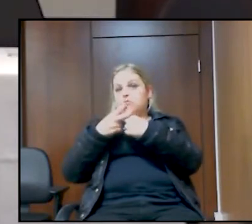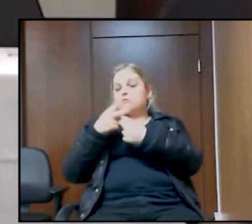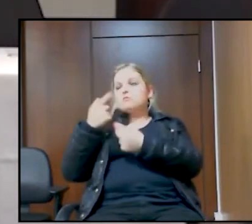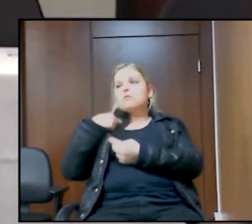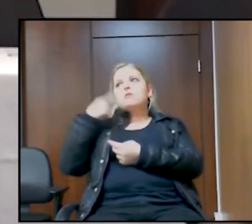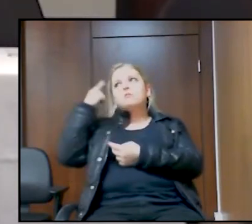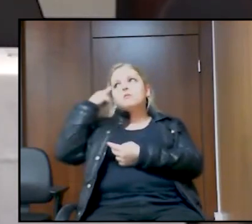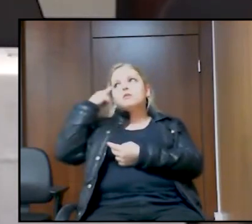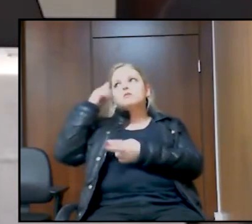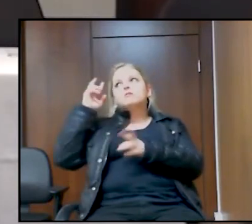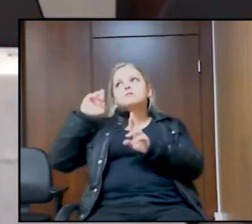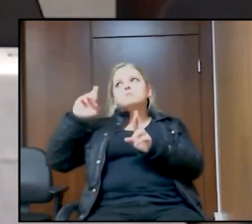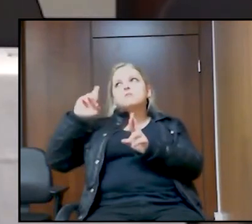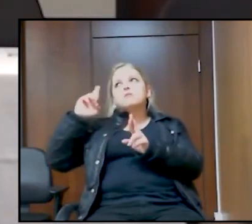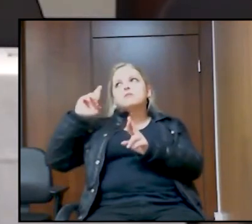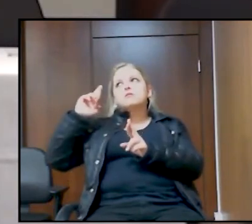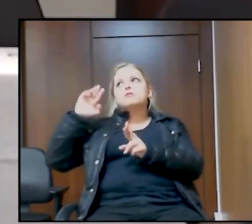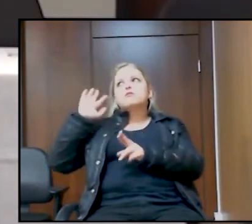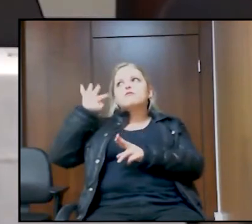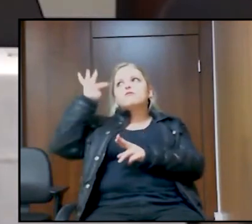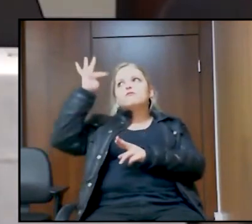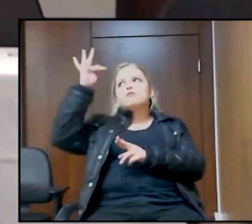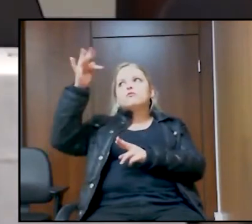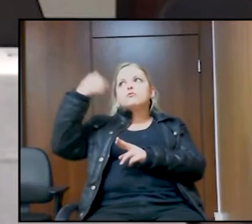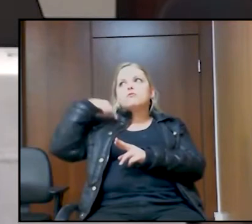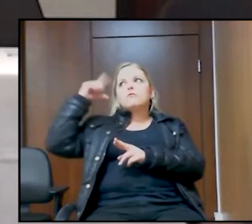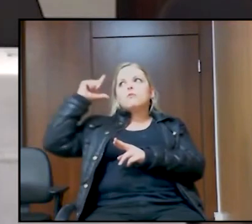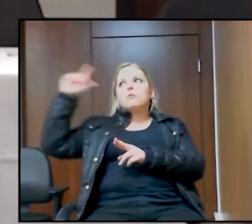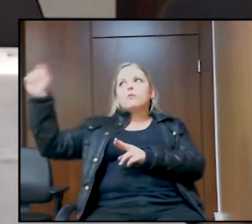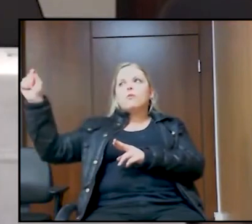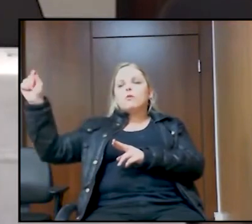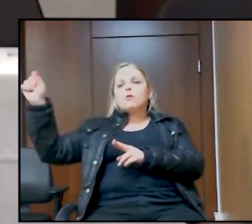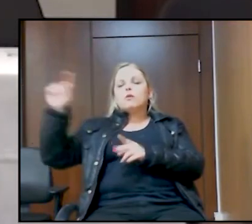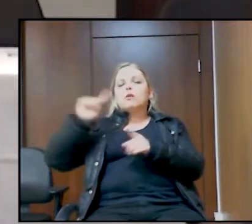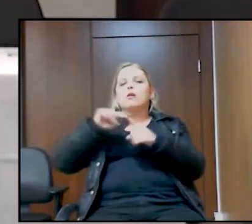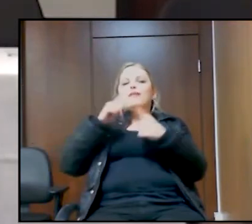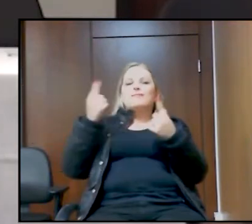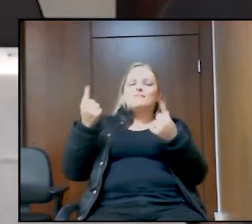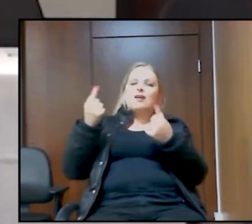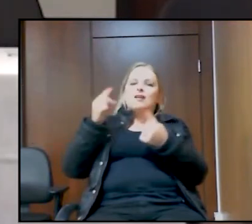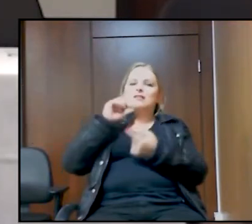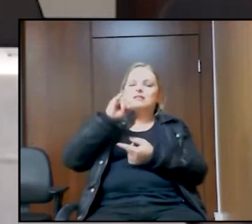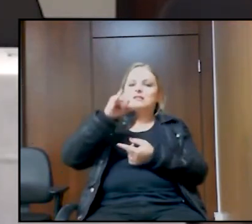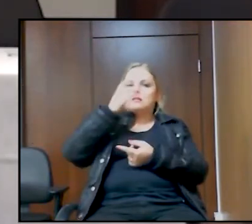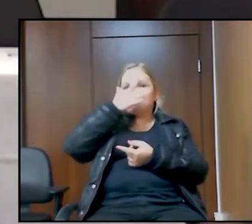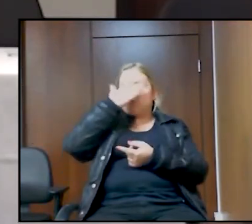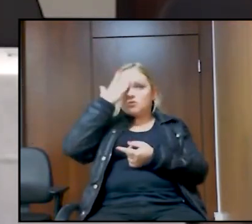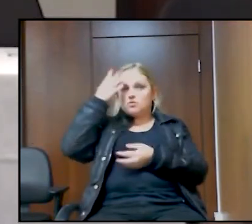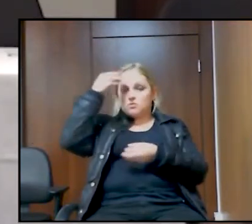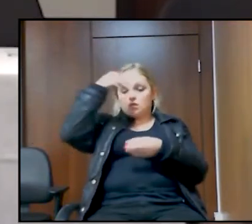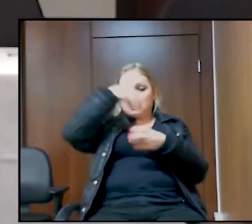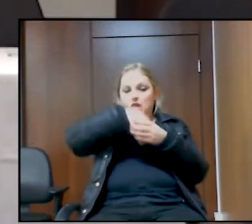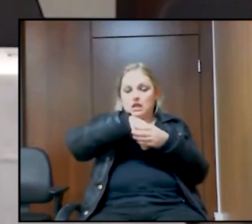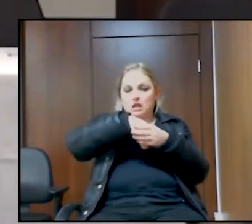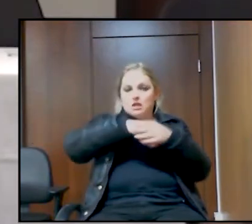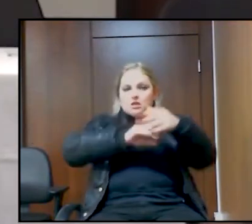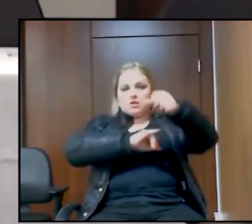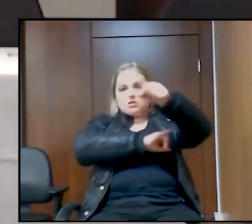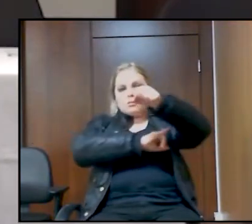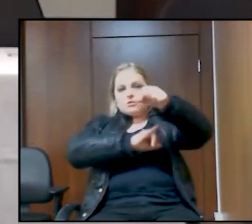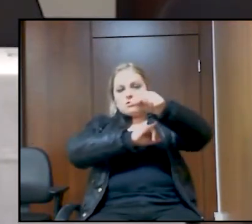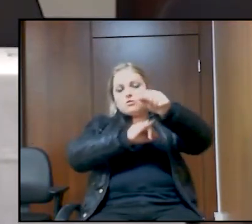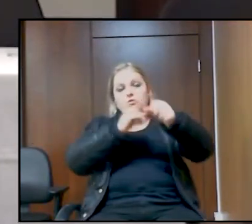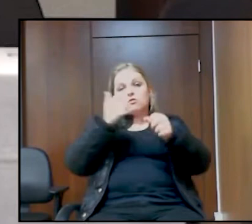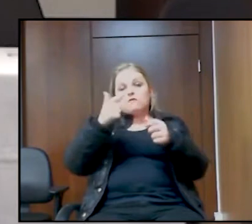Brasil. Mas uma pessoa, quando vai para uma instituição dessa, não sai nunca mais. Não sai nunca mais porque não existe apoio